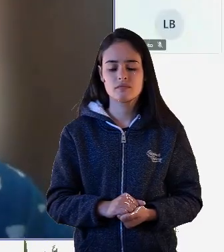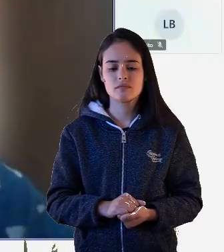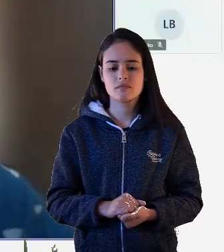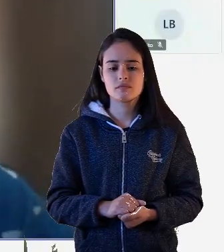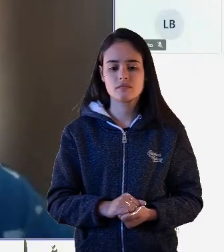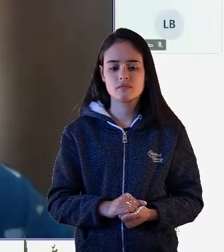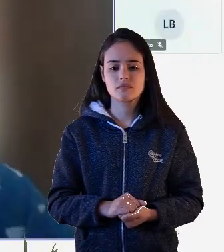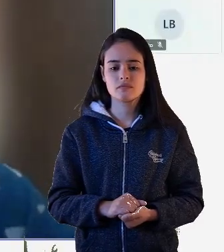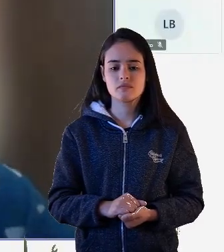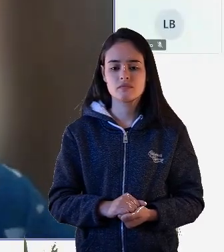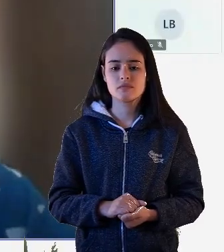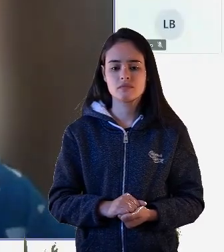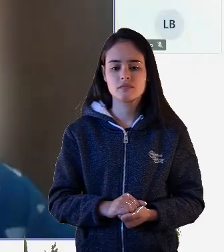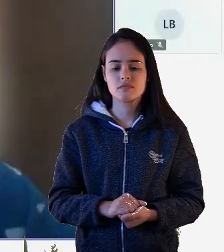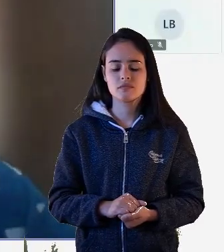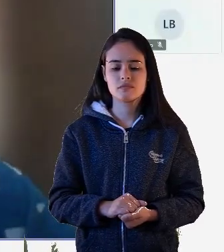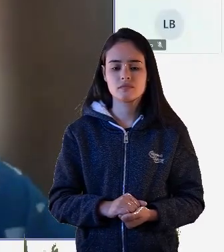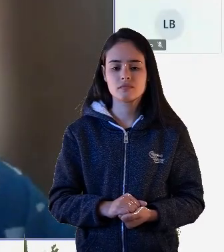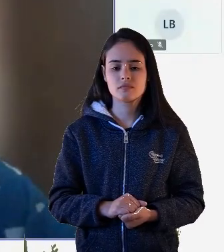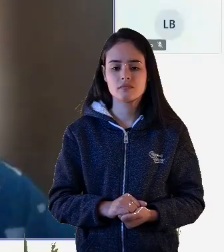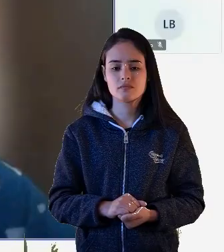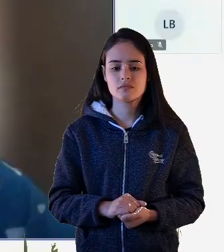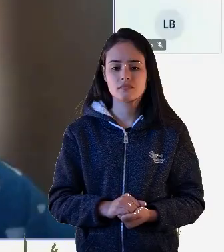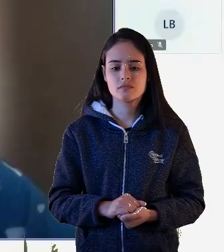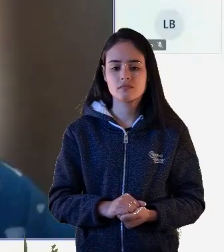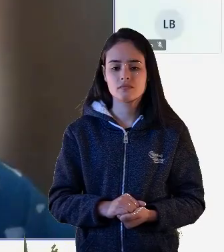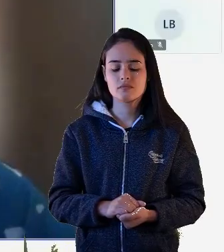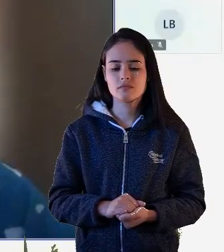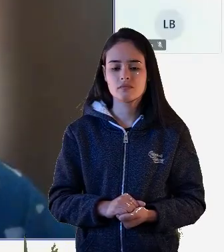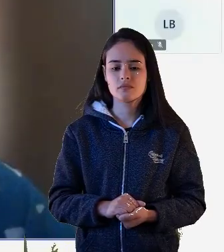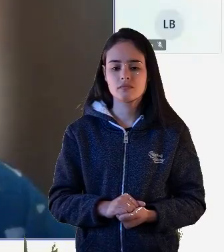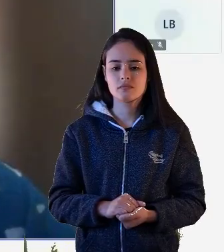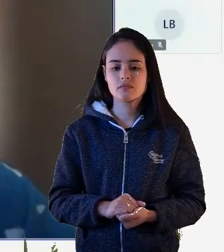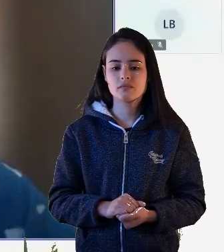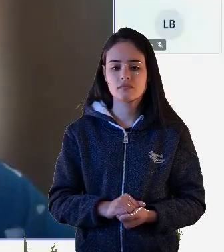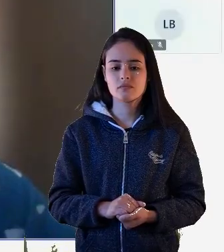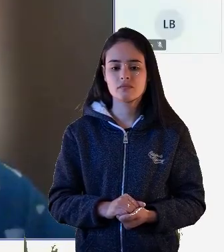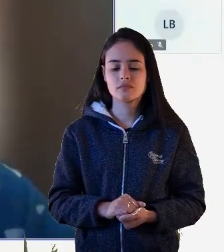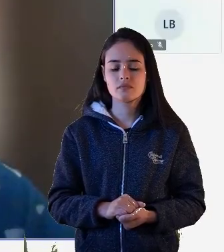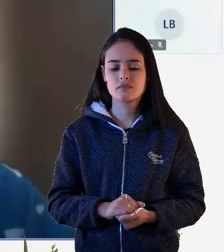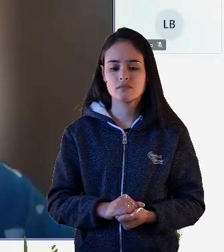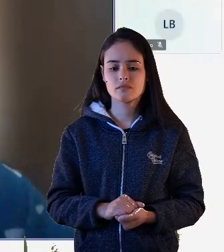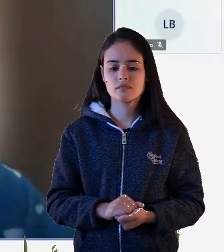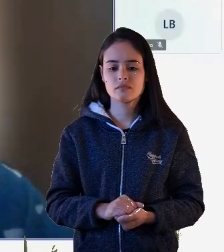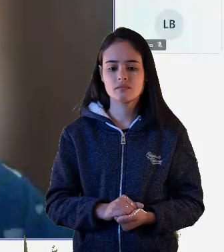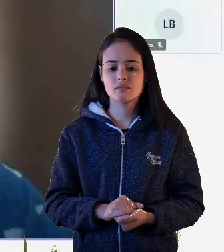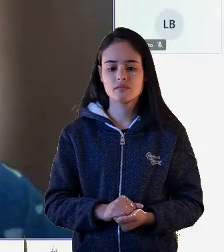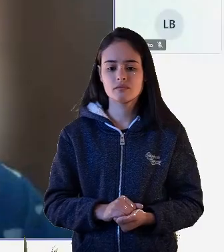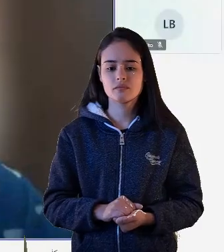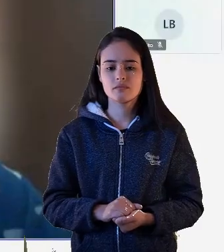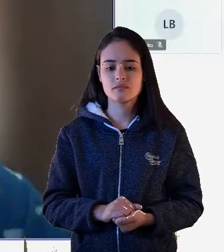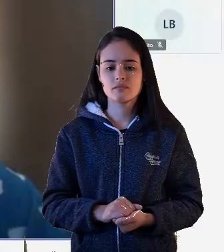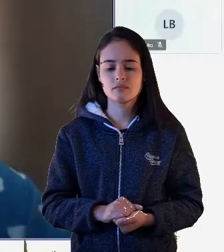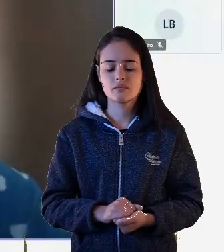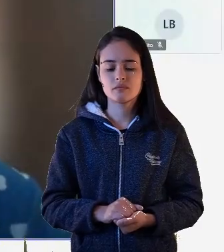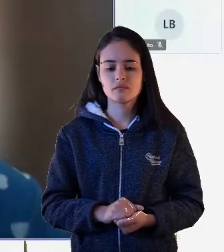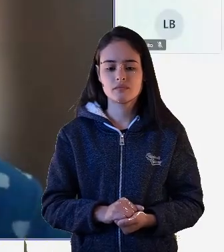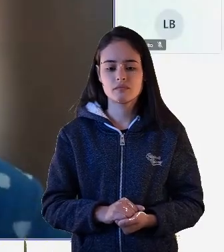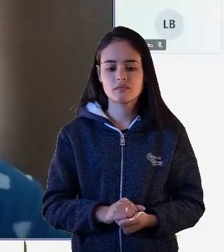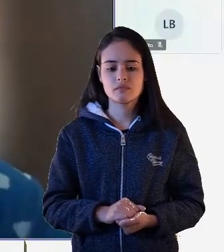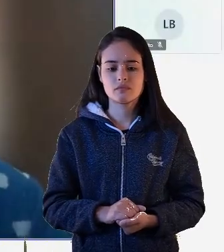estavam aquelas pessoas, né, no caso os indígenas, né, que eles encontraram lá no litoral baiano, na região ali onde hoje é Porto